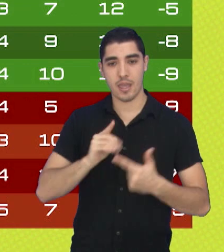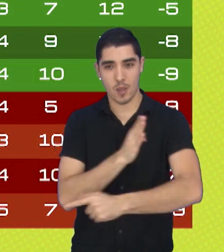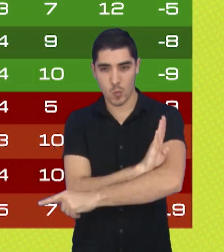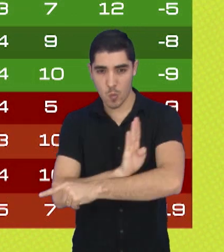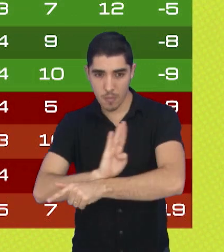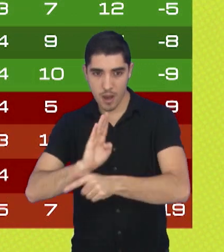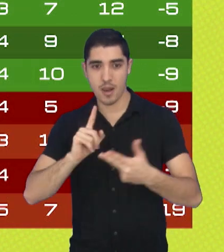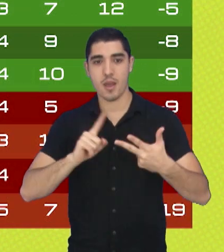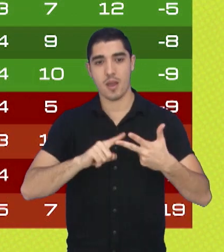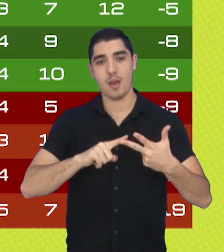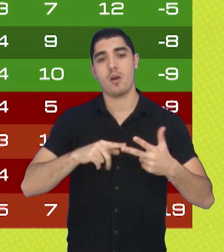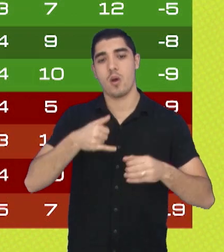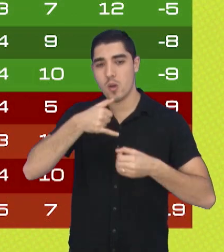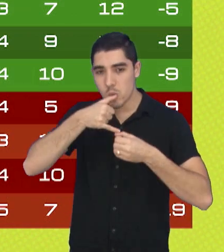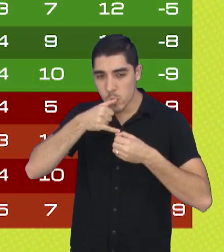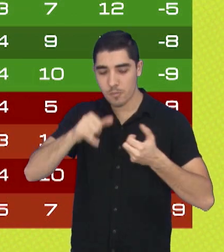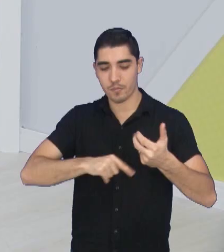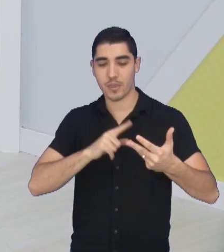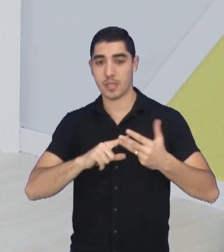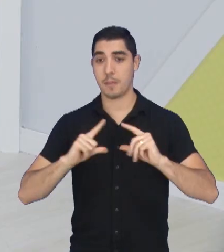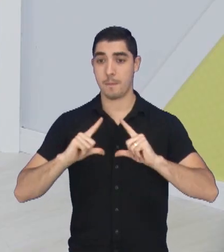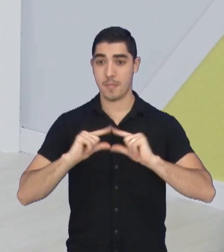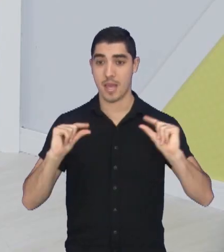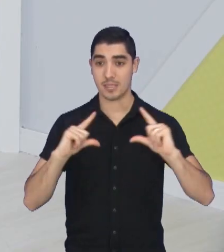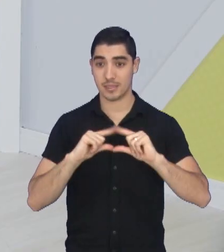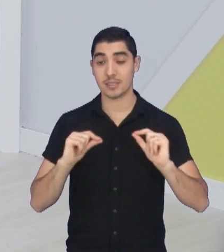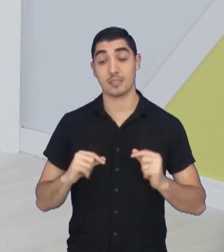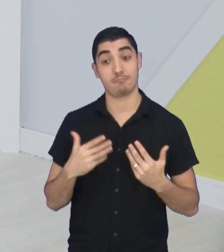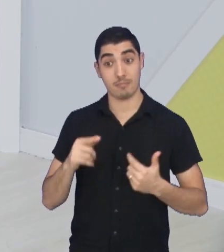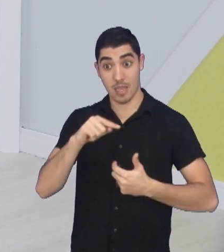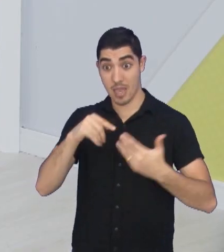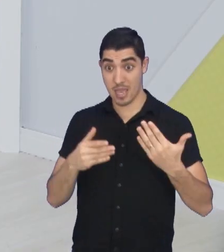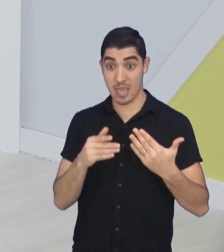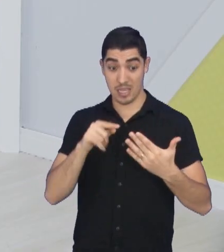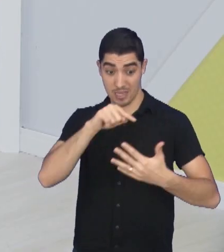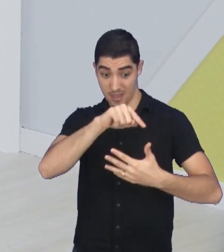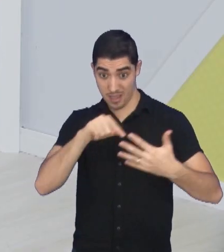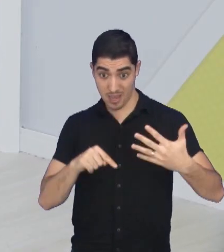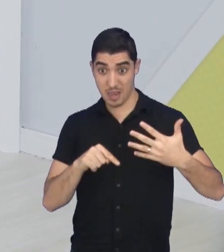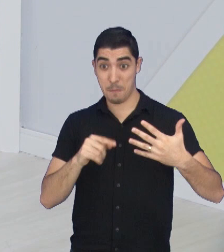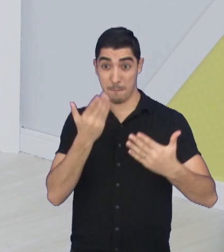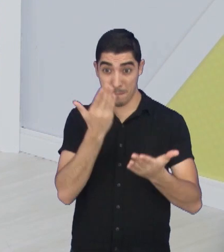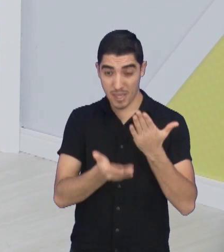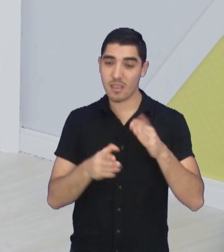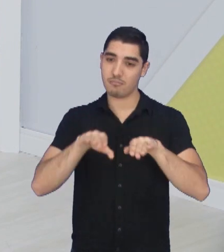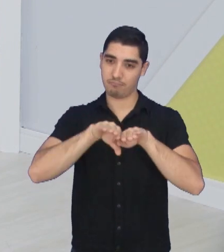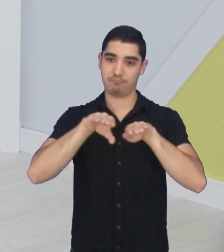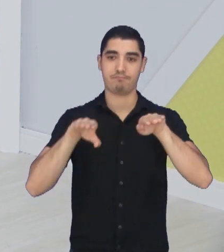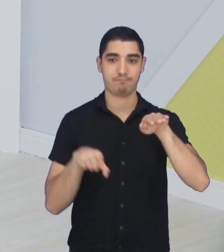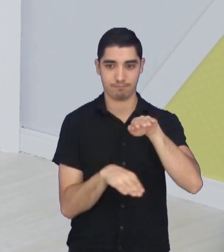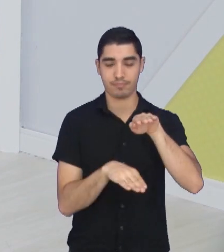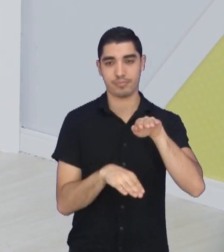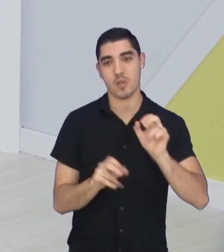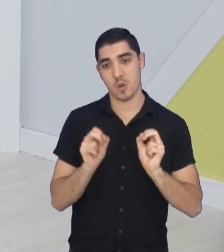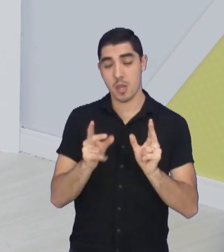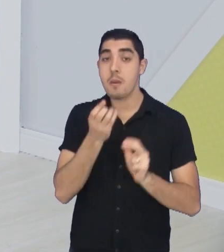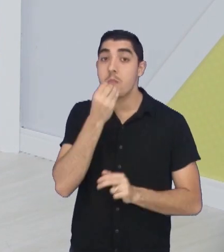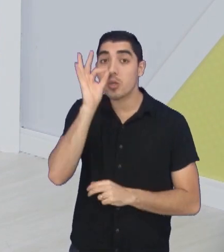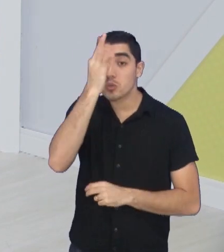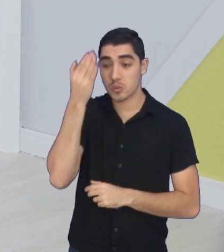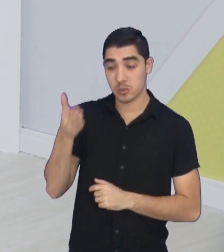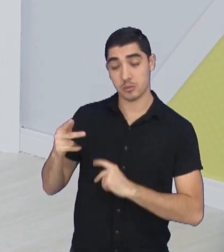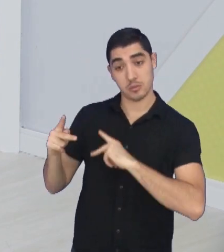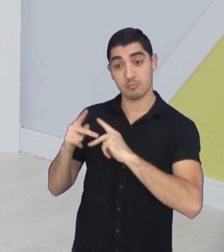Brasília seriam os 4 rebaixados. Lembrando que tem rebaixamento este ano na Liga Nacional de Futsal. Sucesso para o São José.